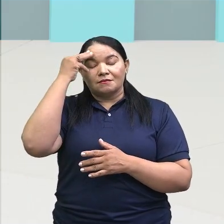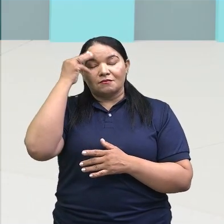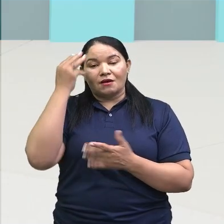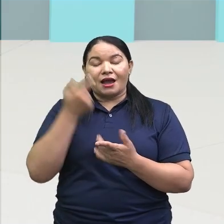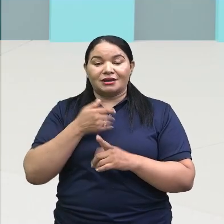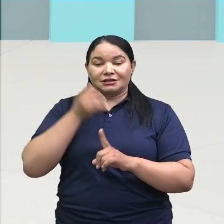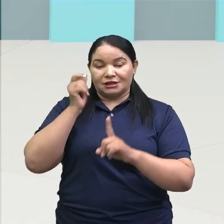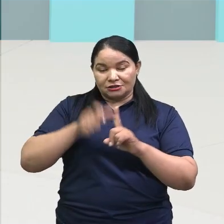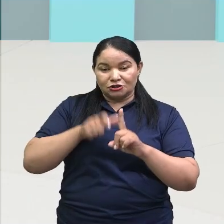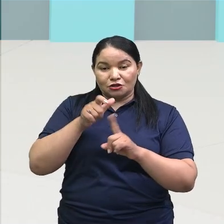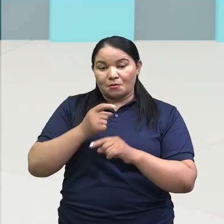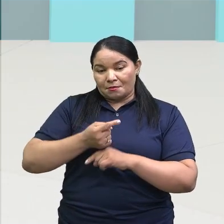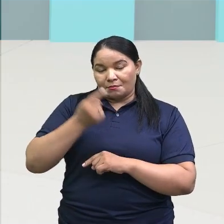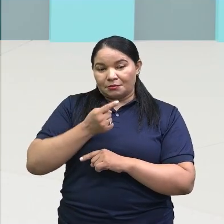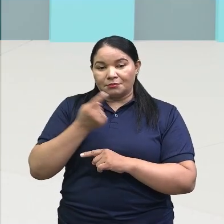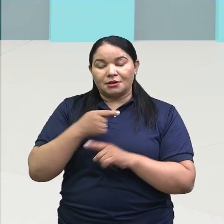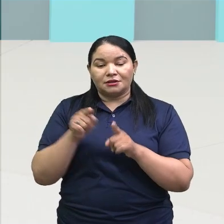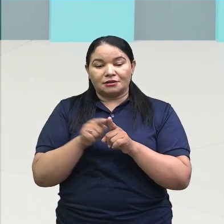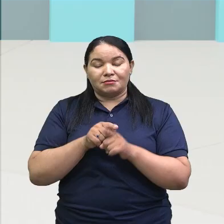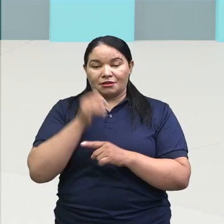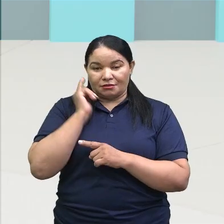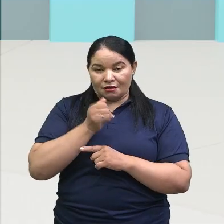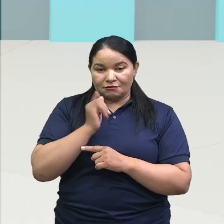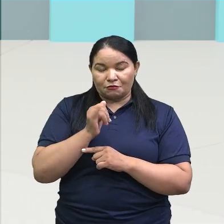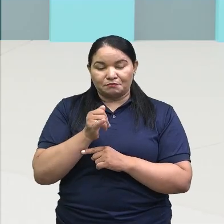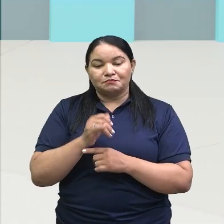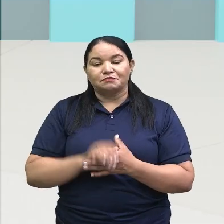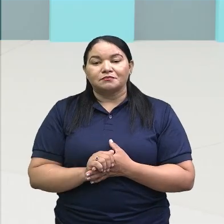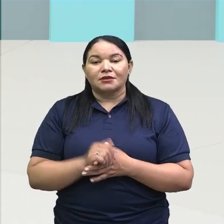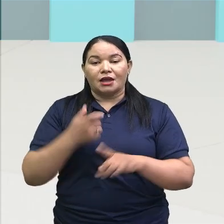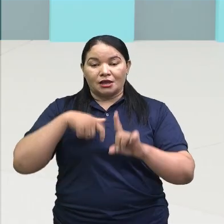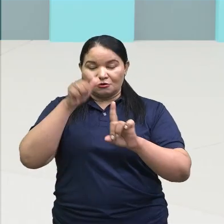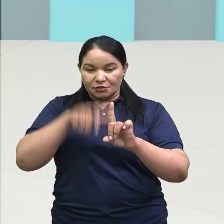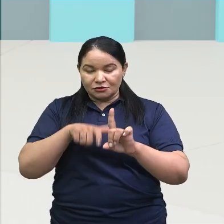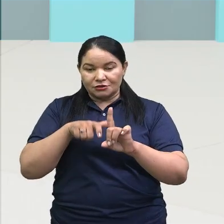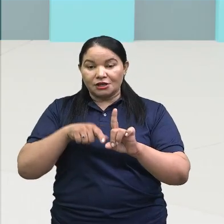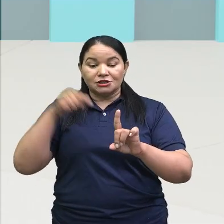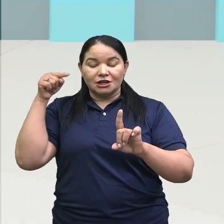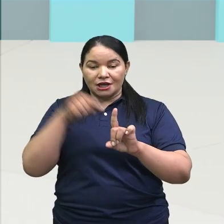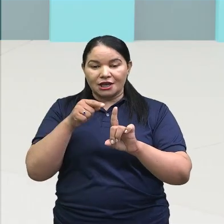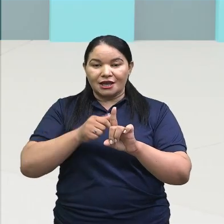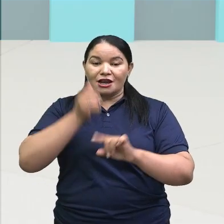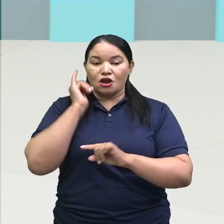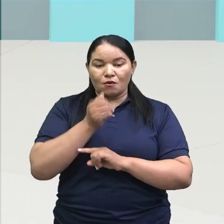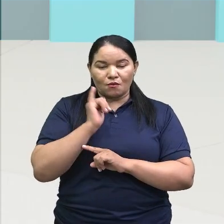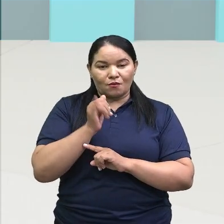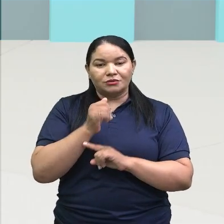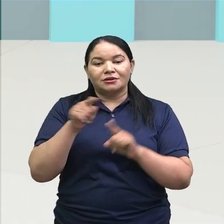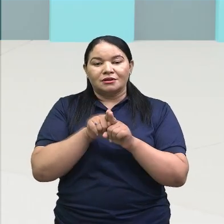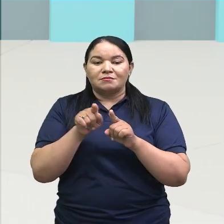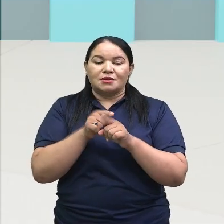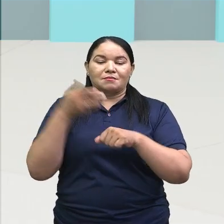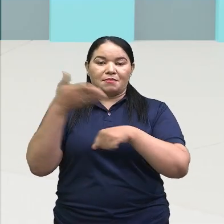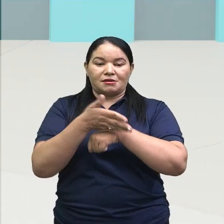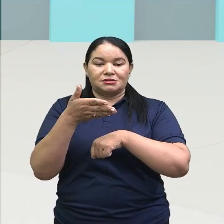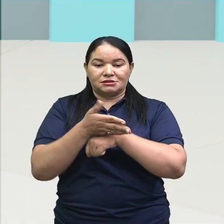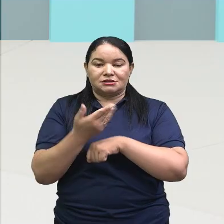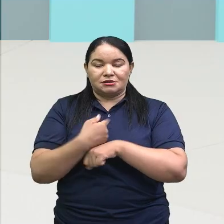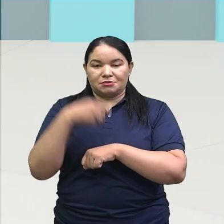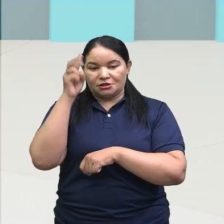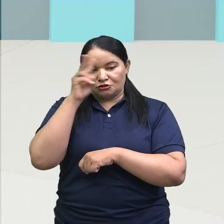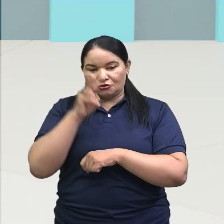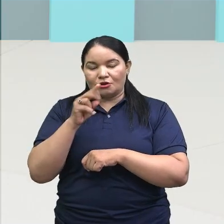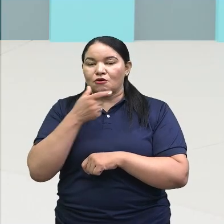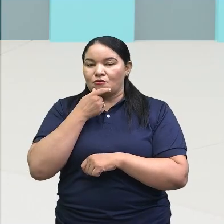pessoa, logo o narrador-personagem. Narrador-personagem é aquele que conta a história e participa da história. É o caso de